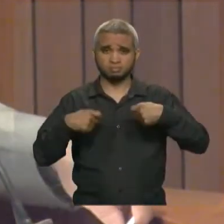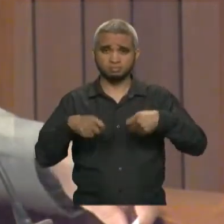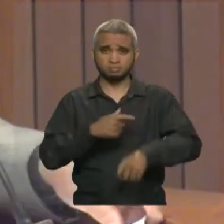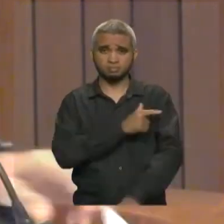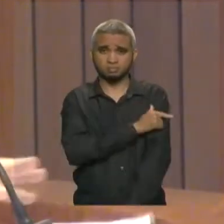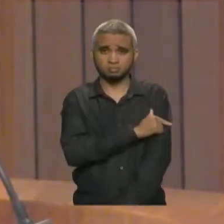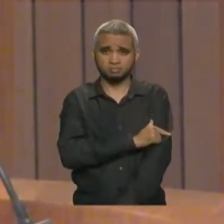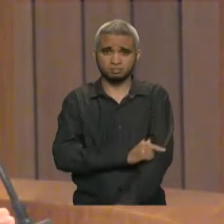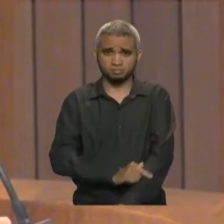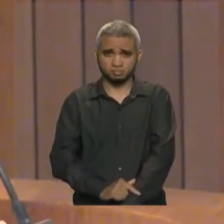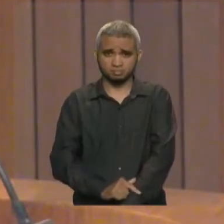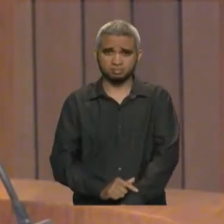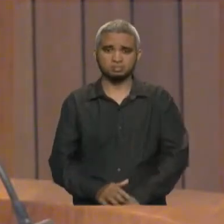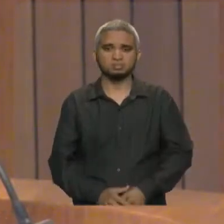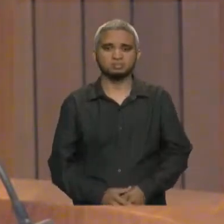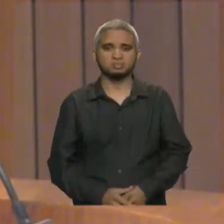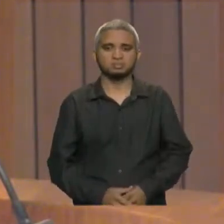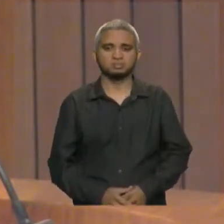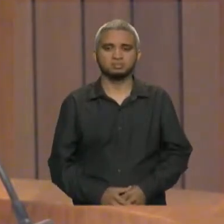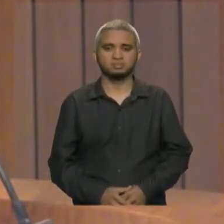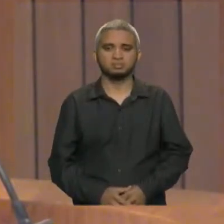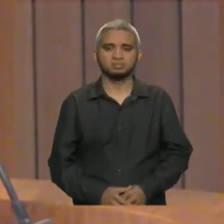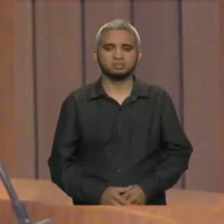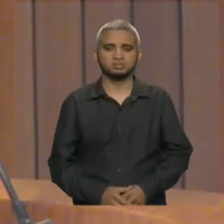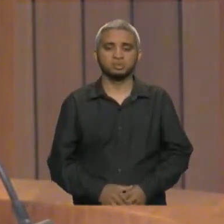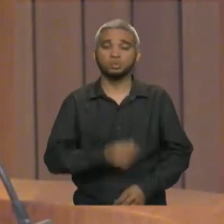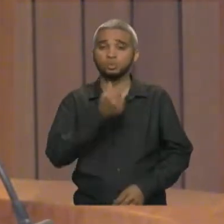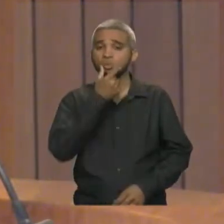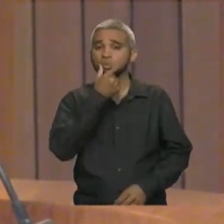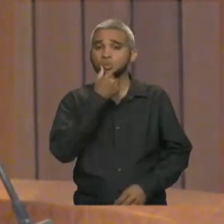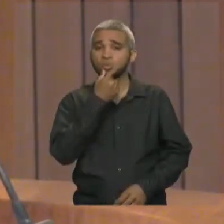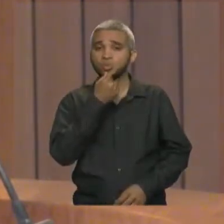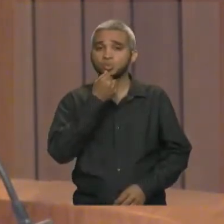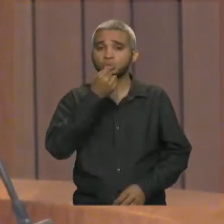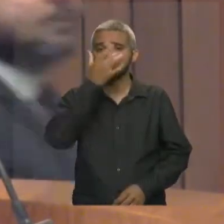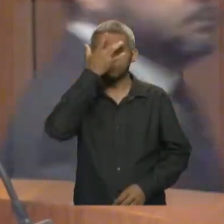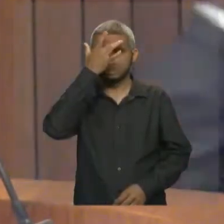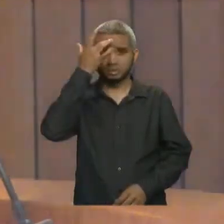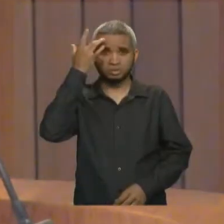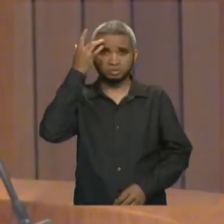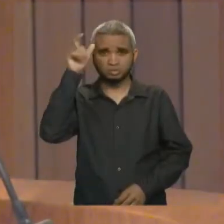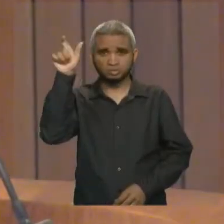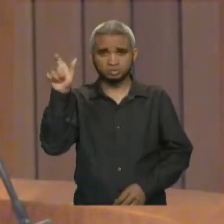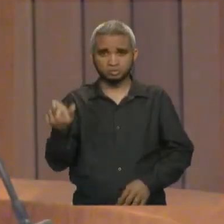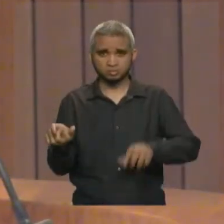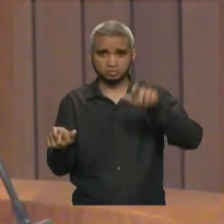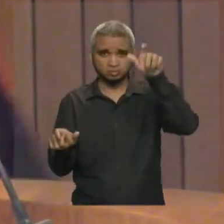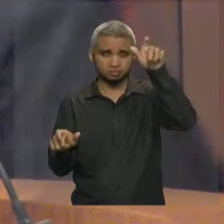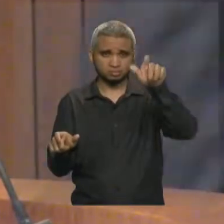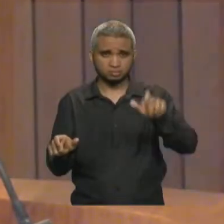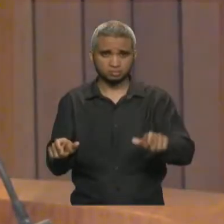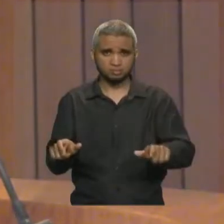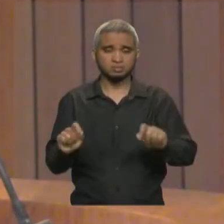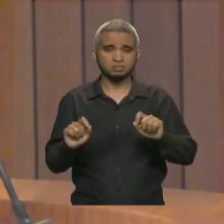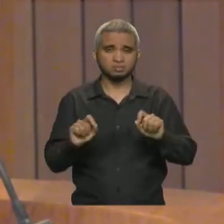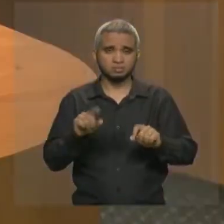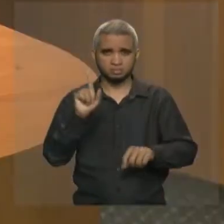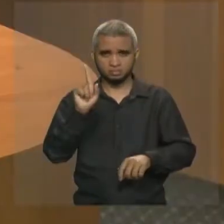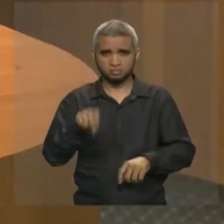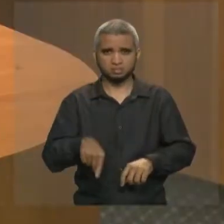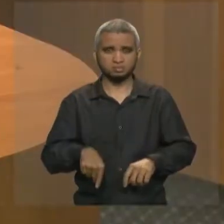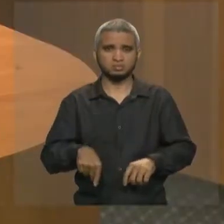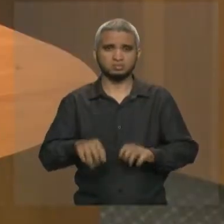as ações e o comportamento do homem é a ética e